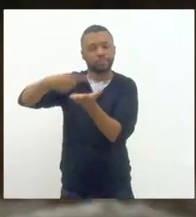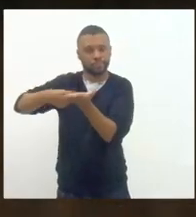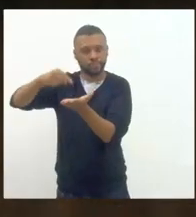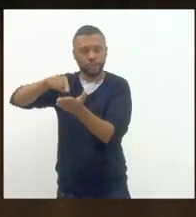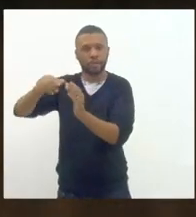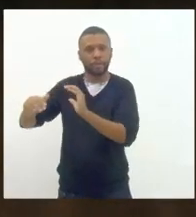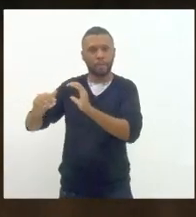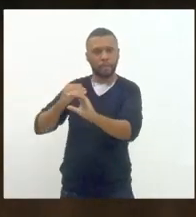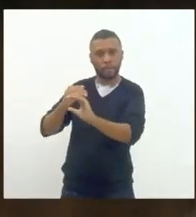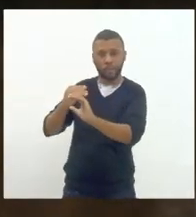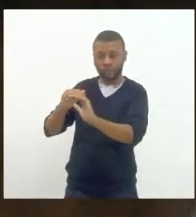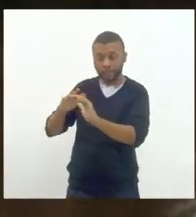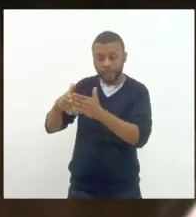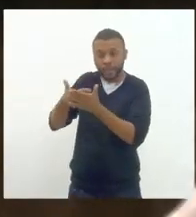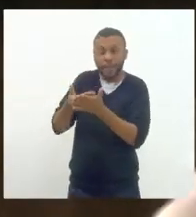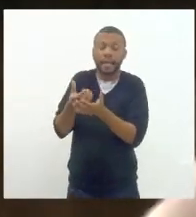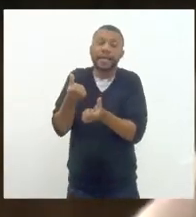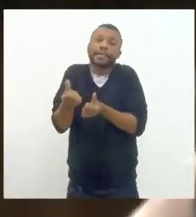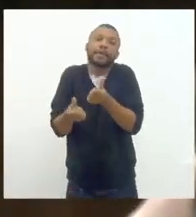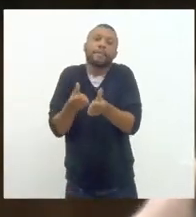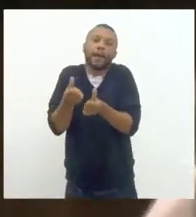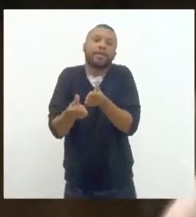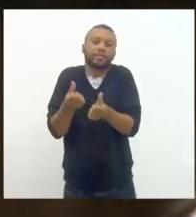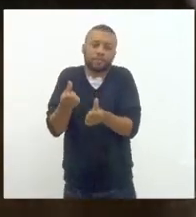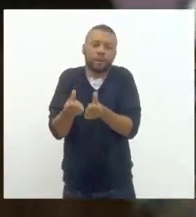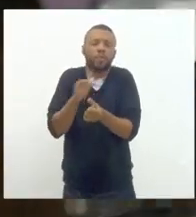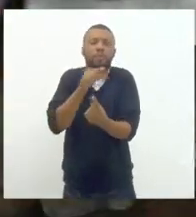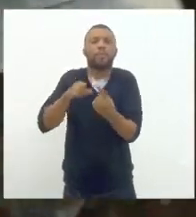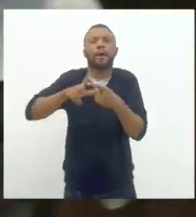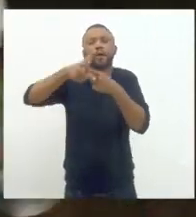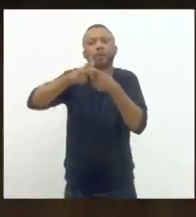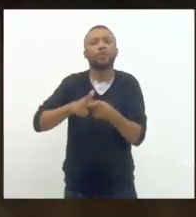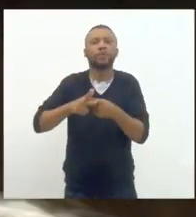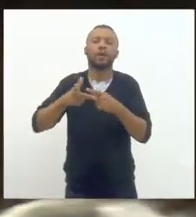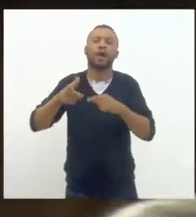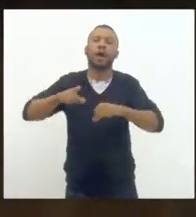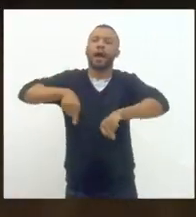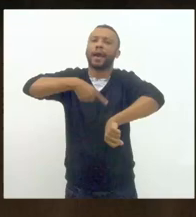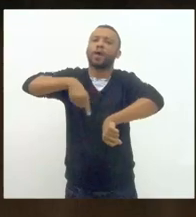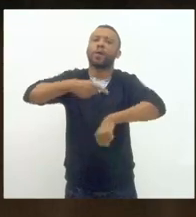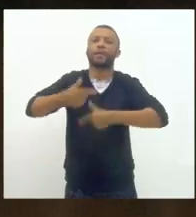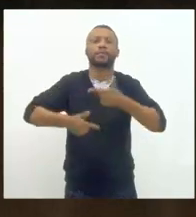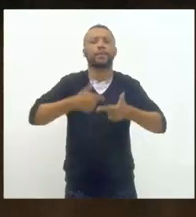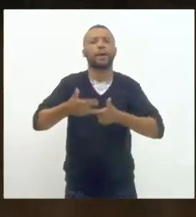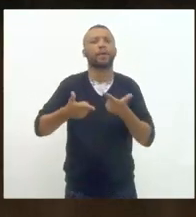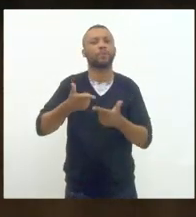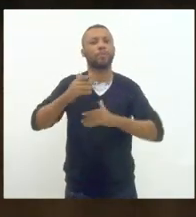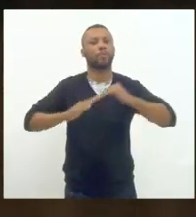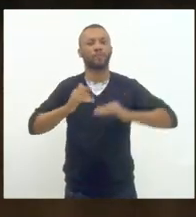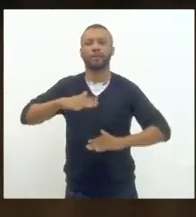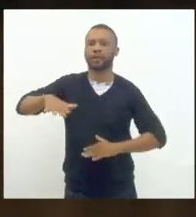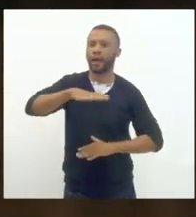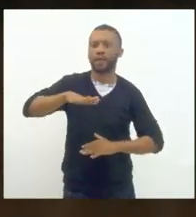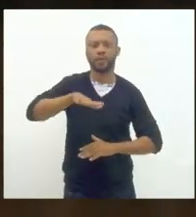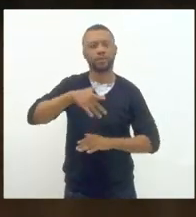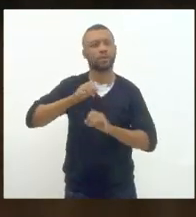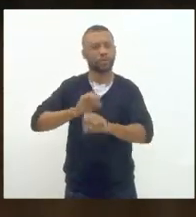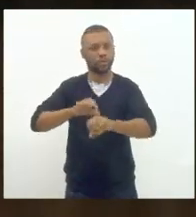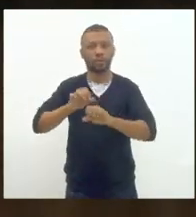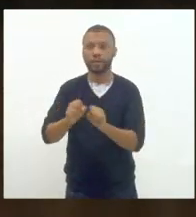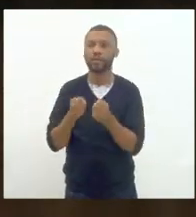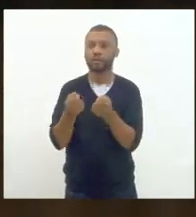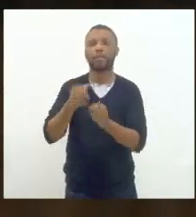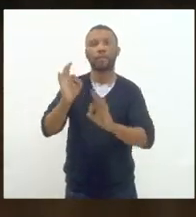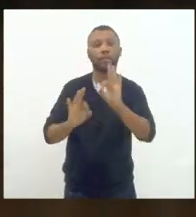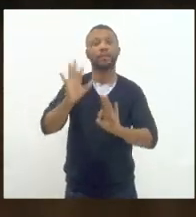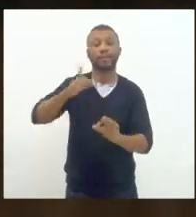ainda nesse primeiro semestre, para corrigir a questão da carga horária dos profissionais de educação, garantindo um terço de planejamento. Já tem, inclusive,